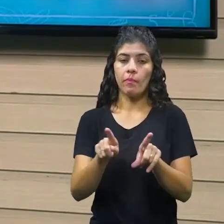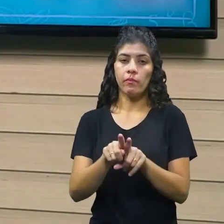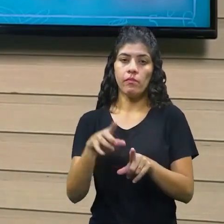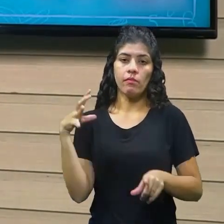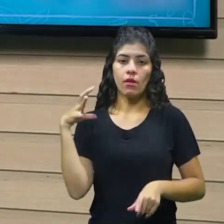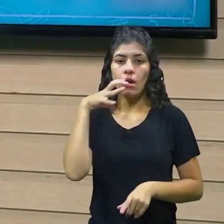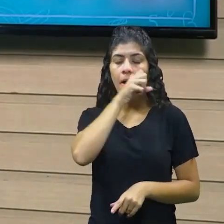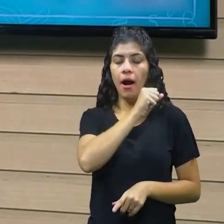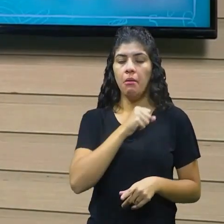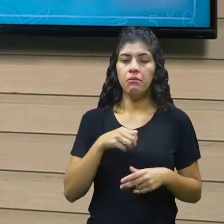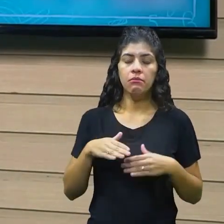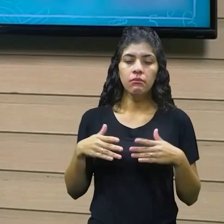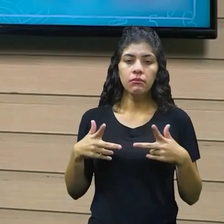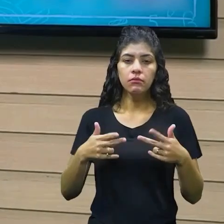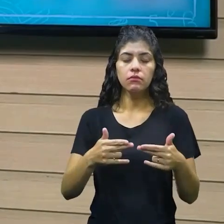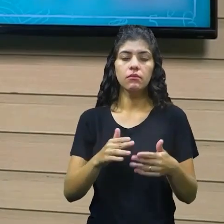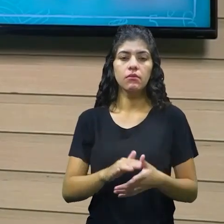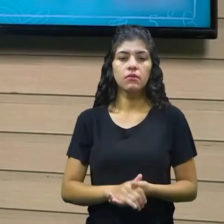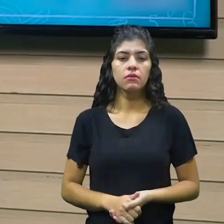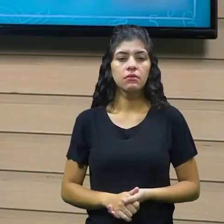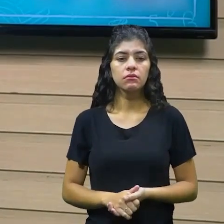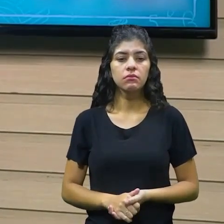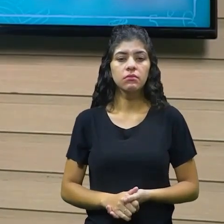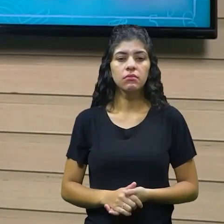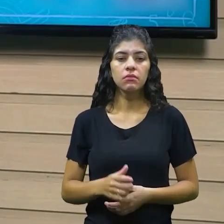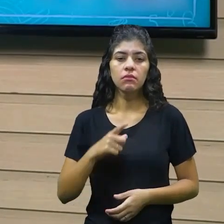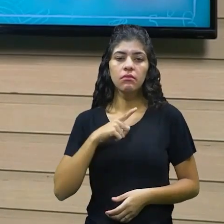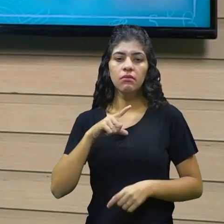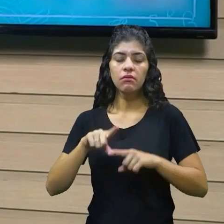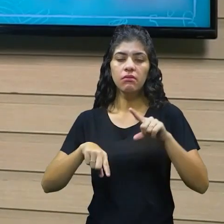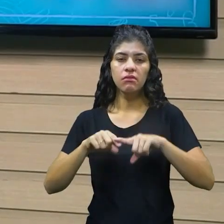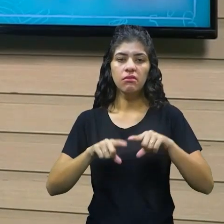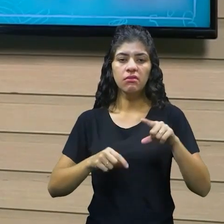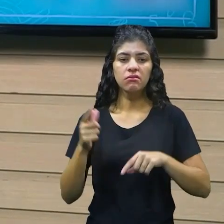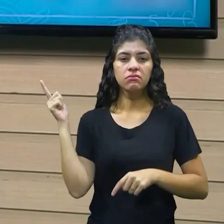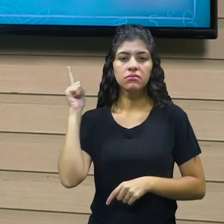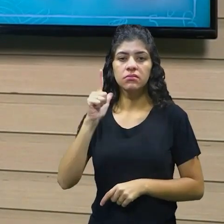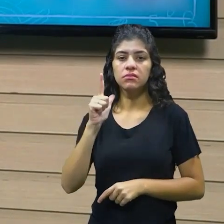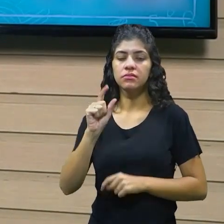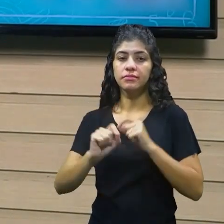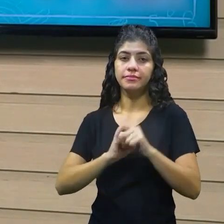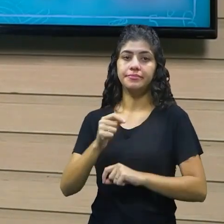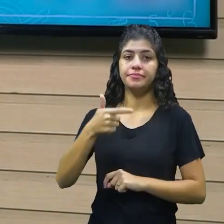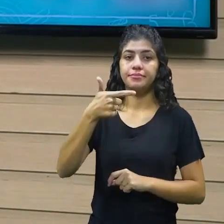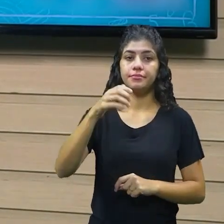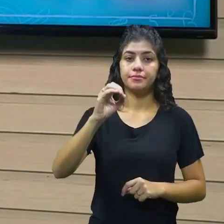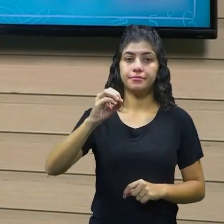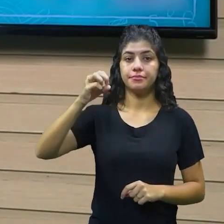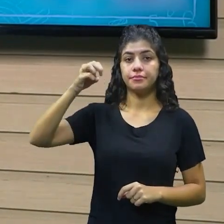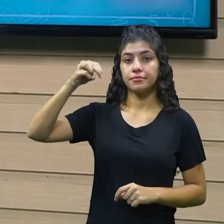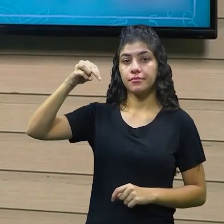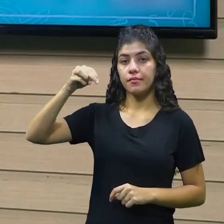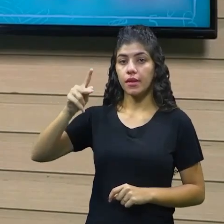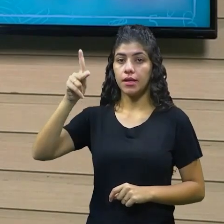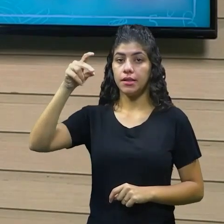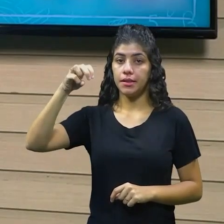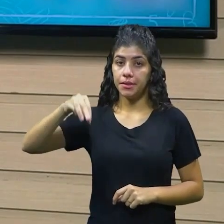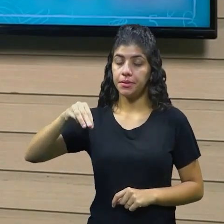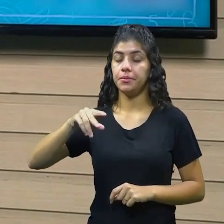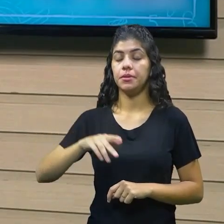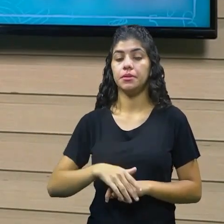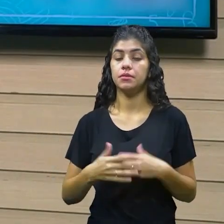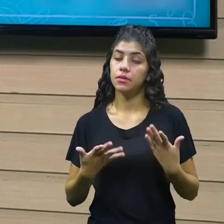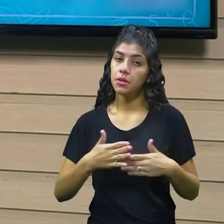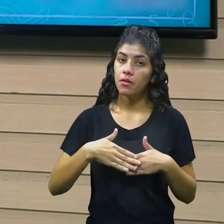também vai ser mantida, vamos supor que esse objeto ele só consegue se mover a 20 km por hora ou a 20 metros por segundo. Então